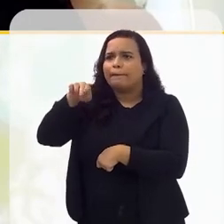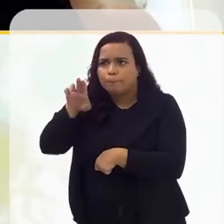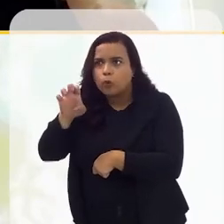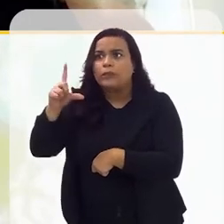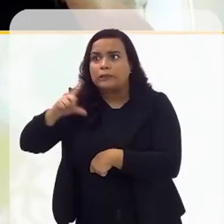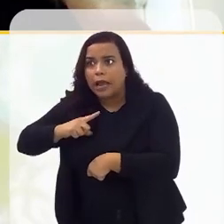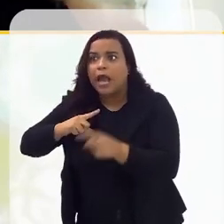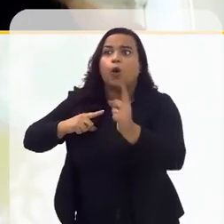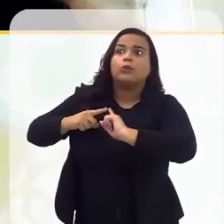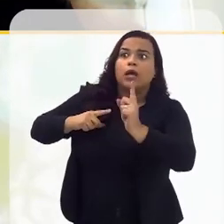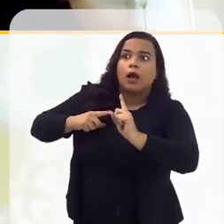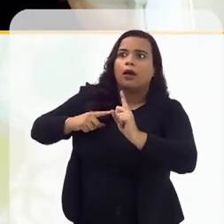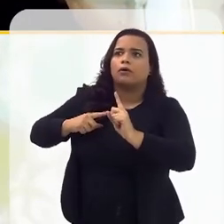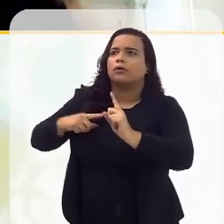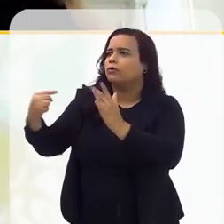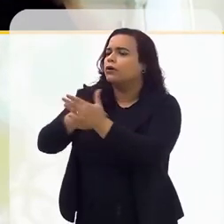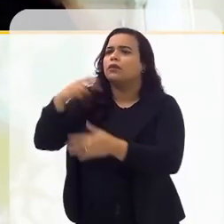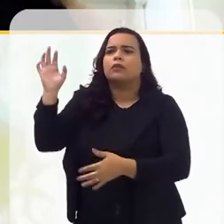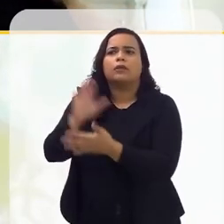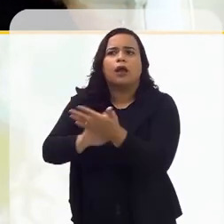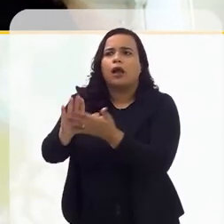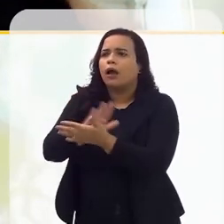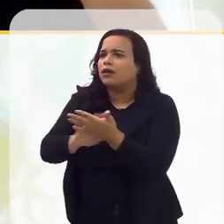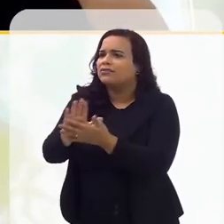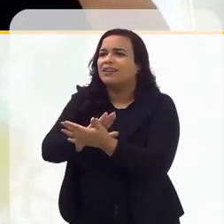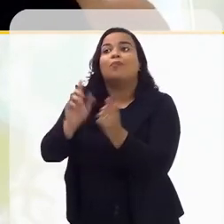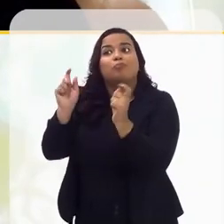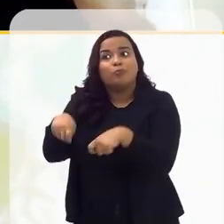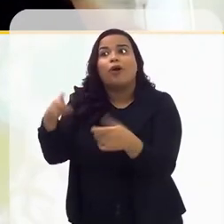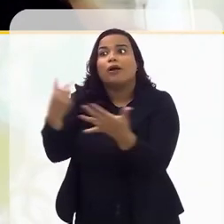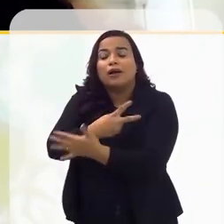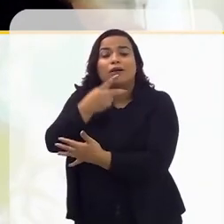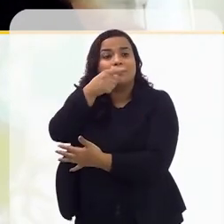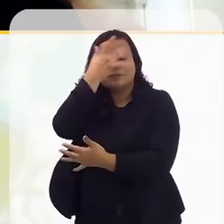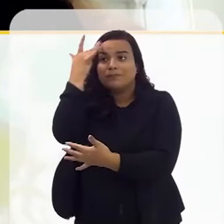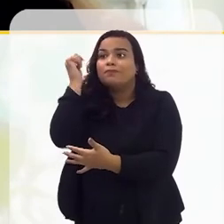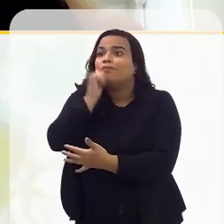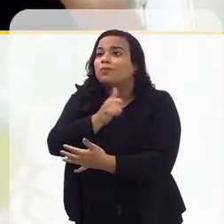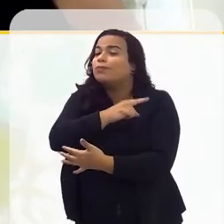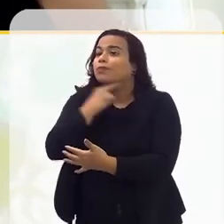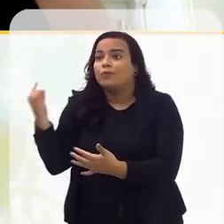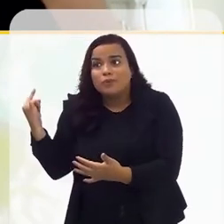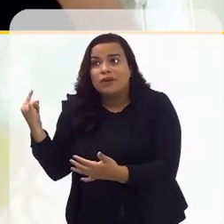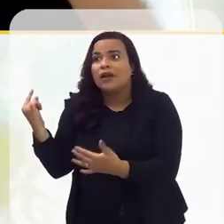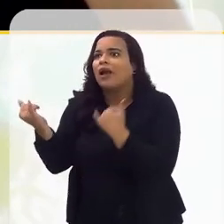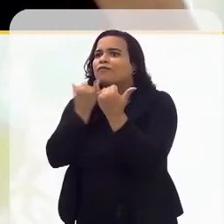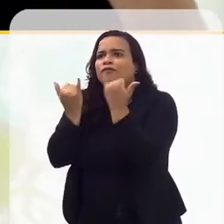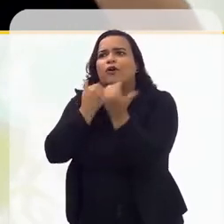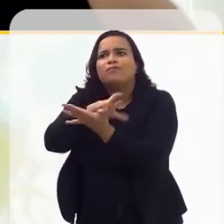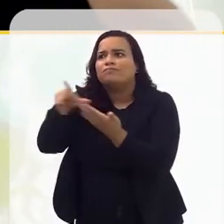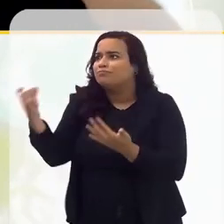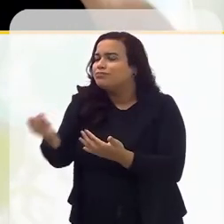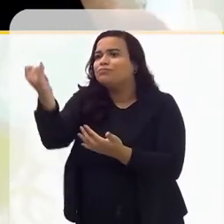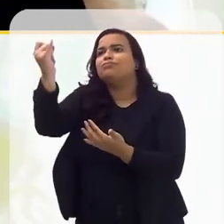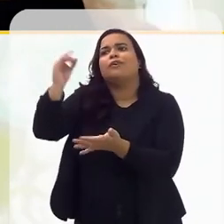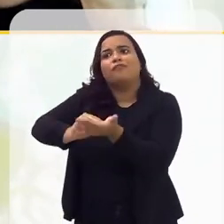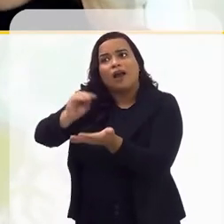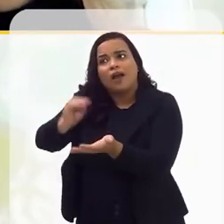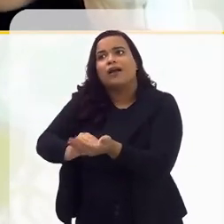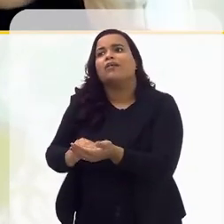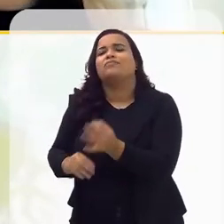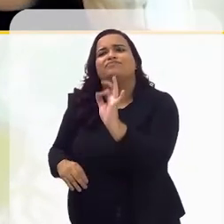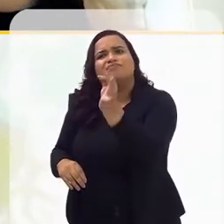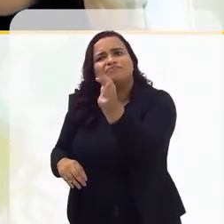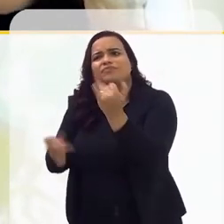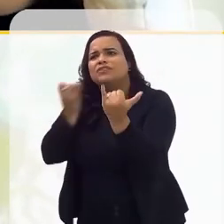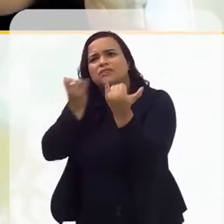que têm doença autoimune. Isso já se sabe há muito tempo, que pode levar essa mulher à morte. Então, tudo são coisas Quanta que a gente informação